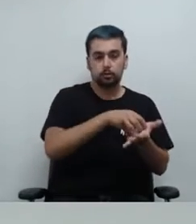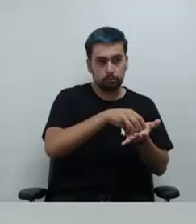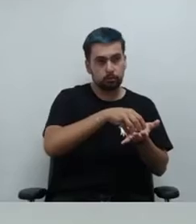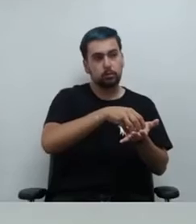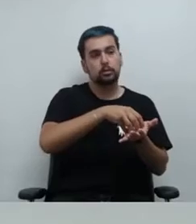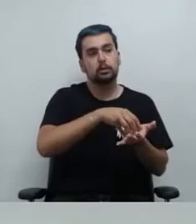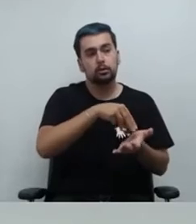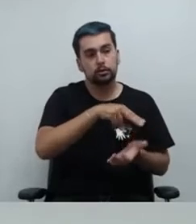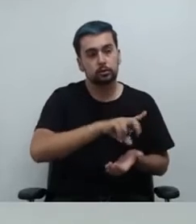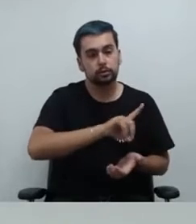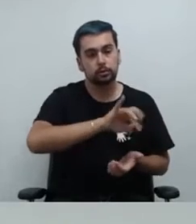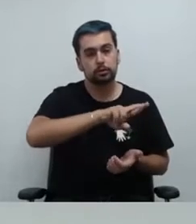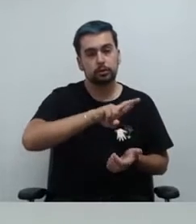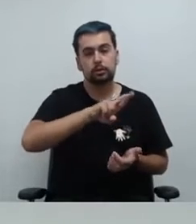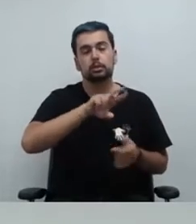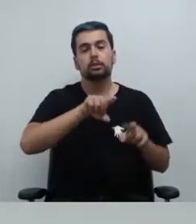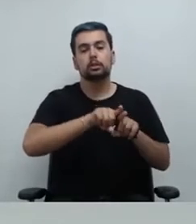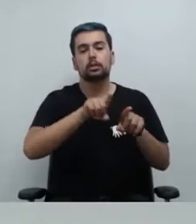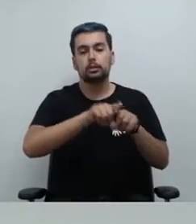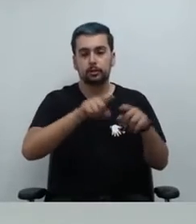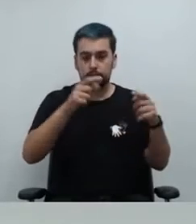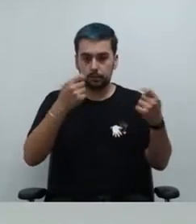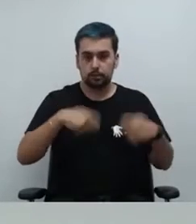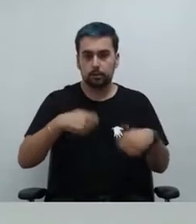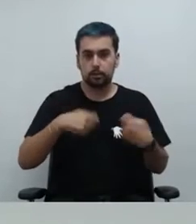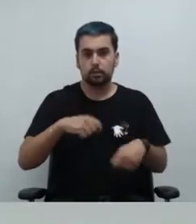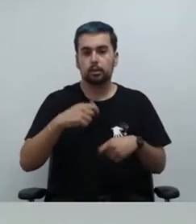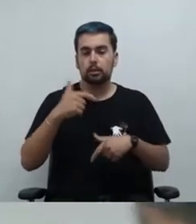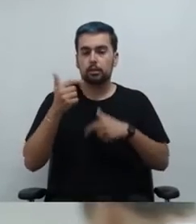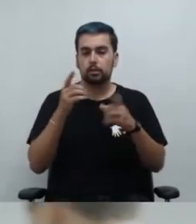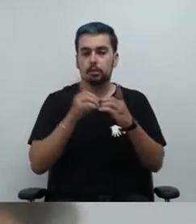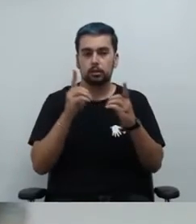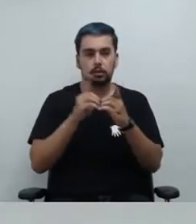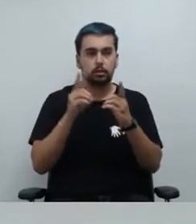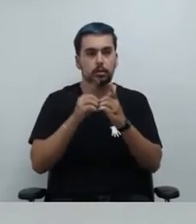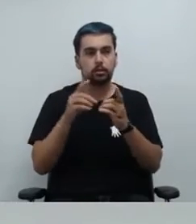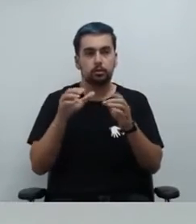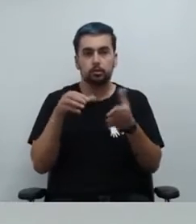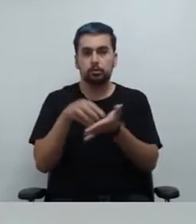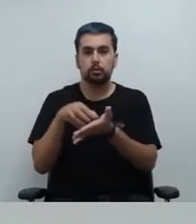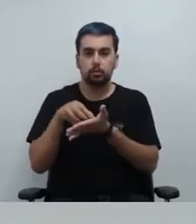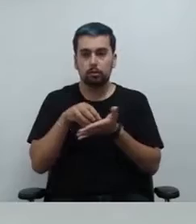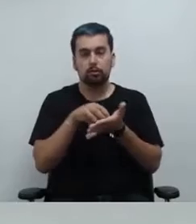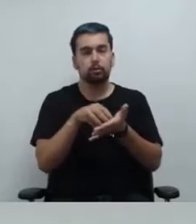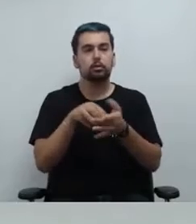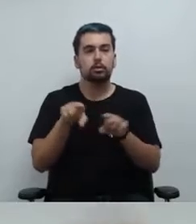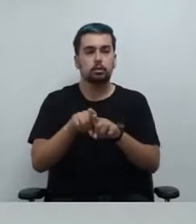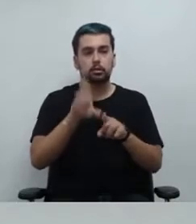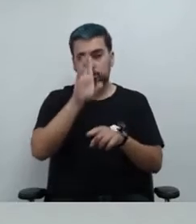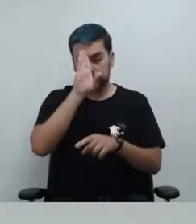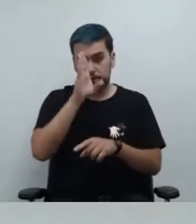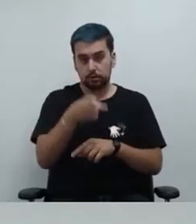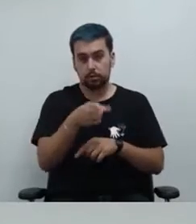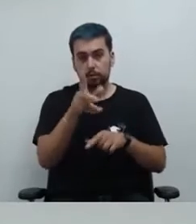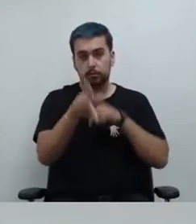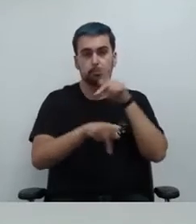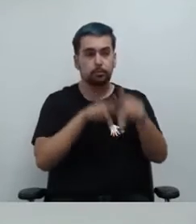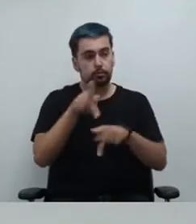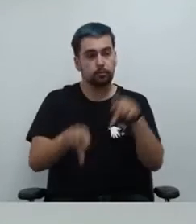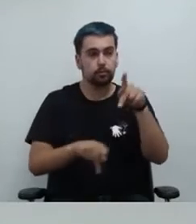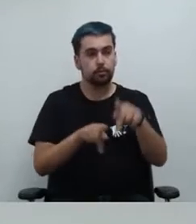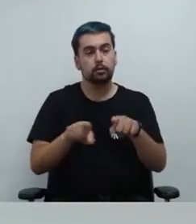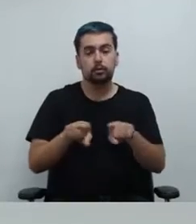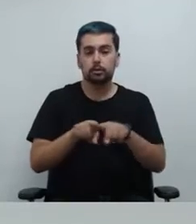atuado tanto na realização e ampliação de atendimentos itinerantes e in loco, tanto, né, diretamente à população, mais